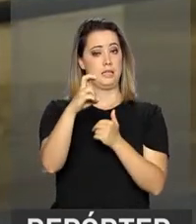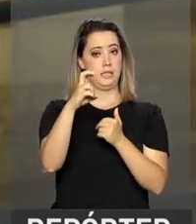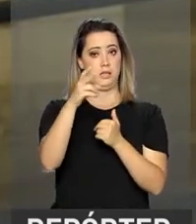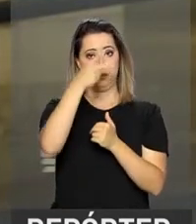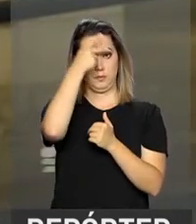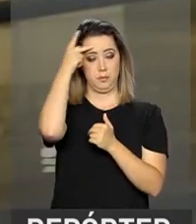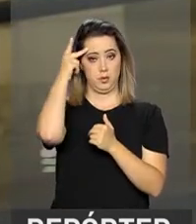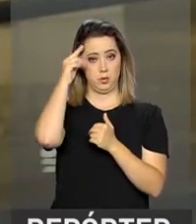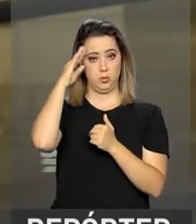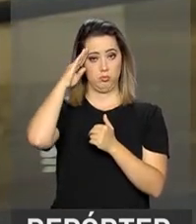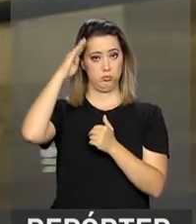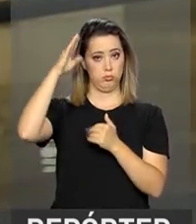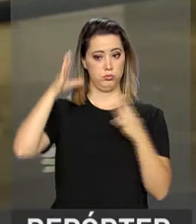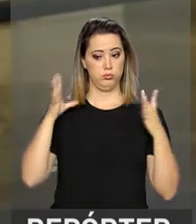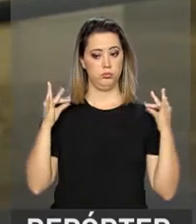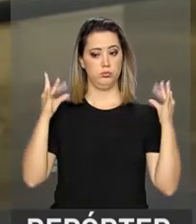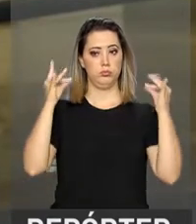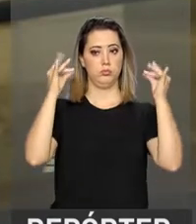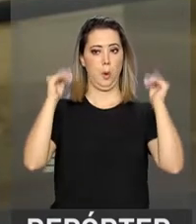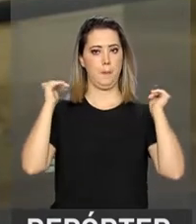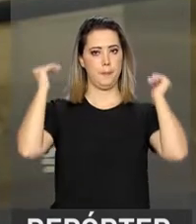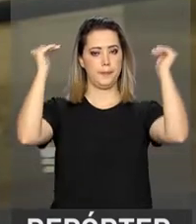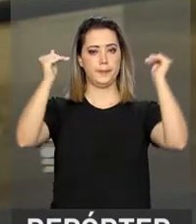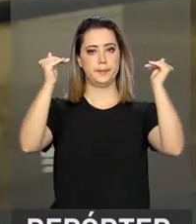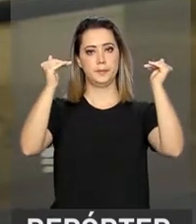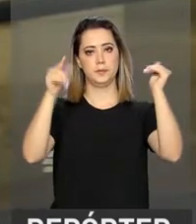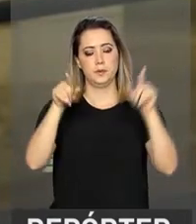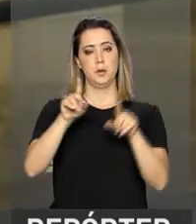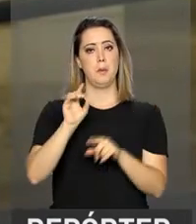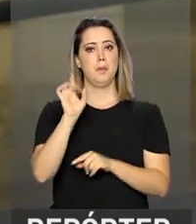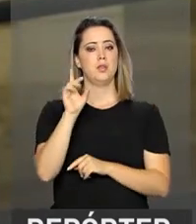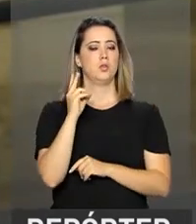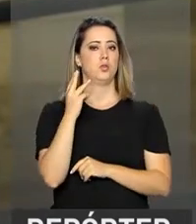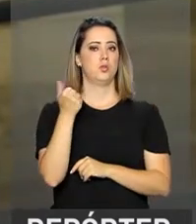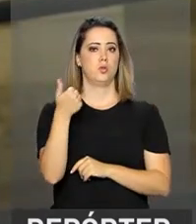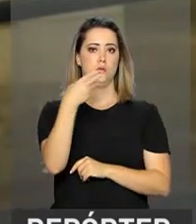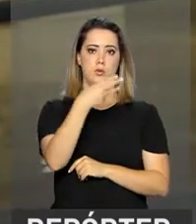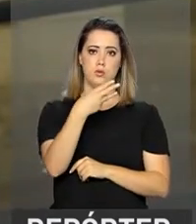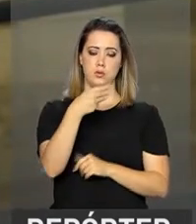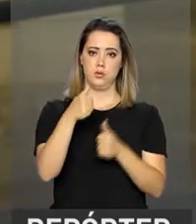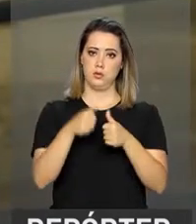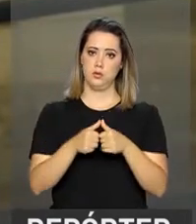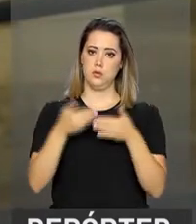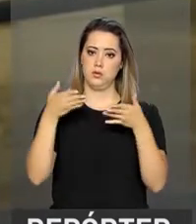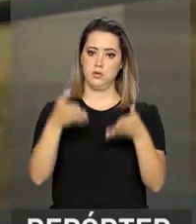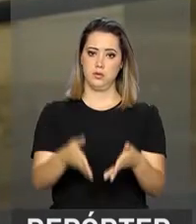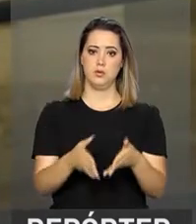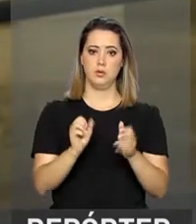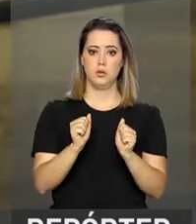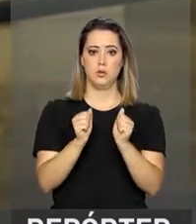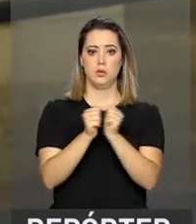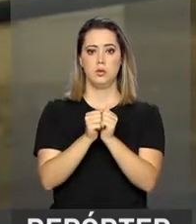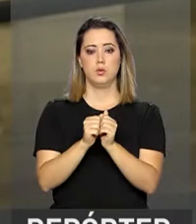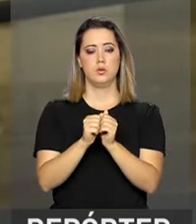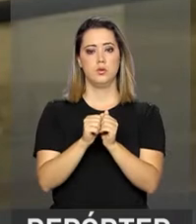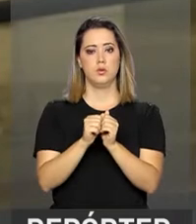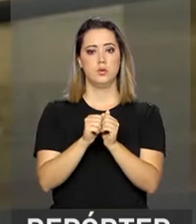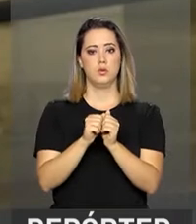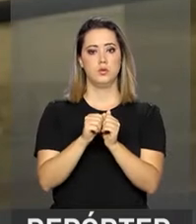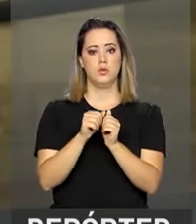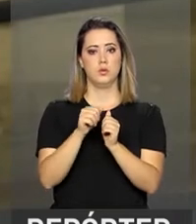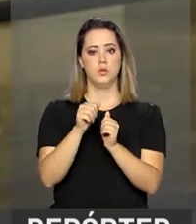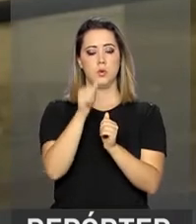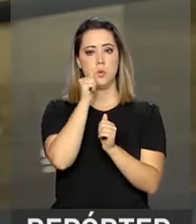generais nessa cerimônia aqui no Palácio do Planalto, mas apenas 13 deles estiveram presentes com as suas